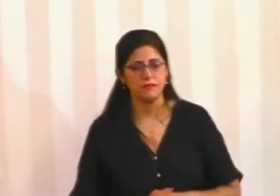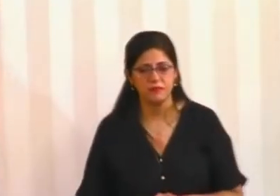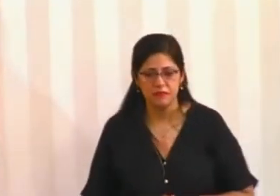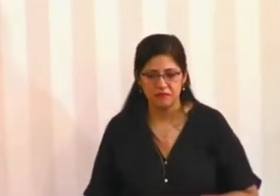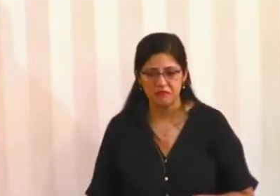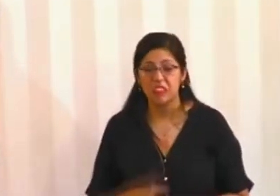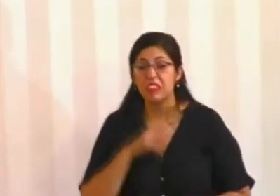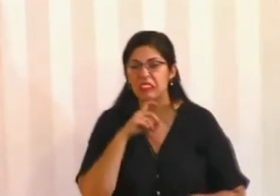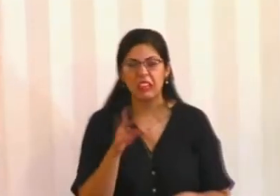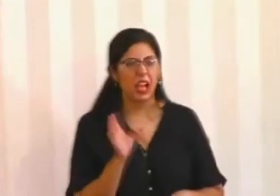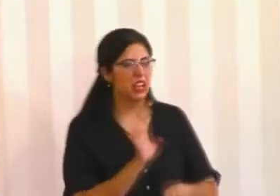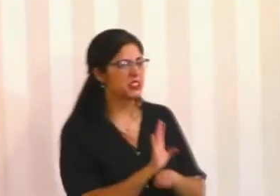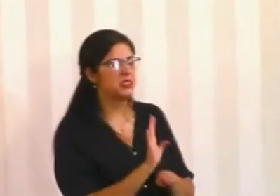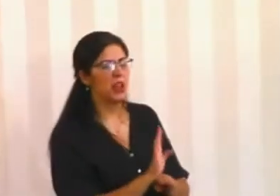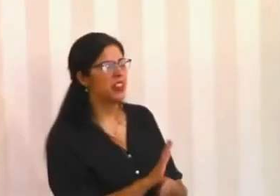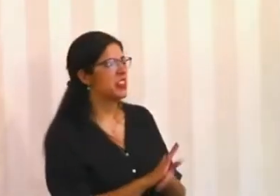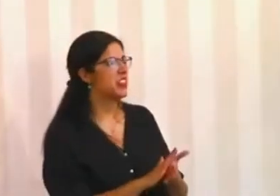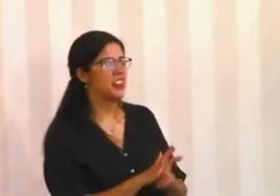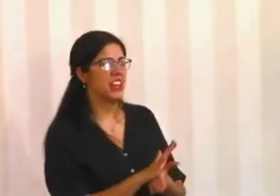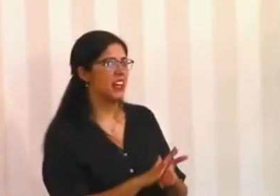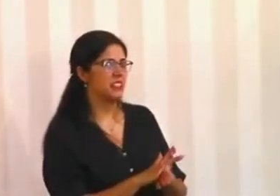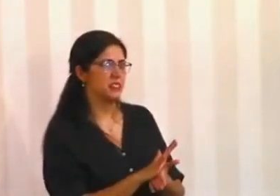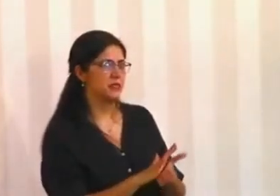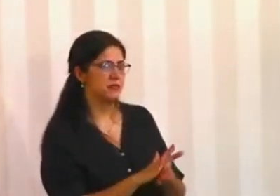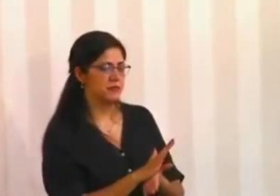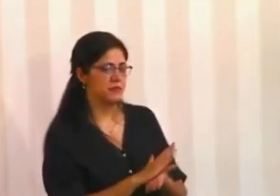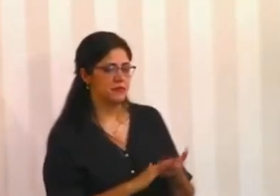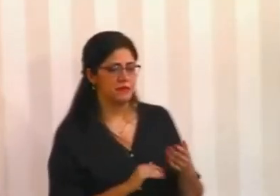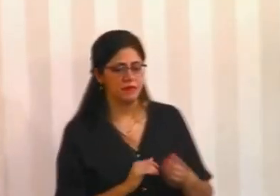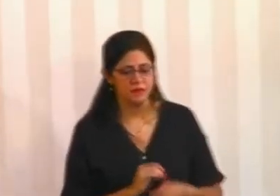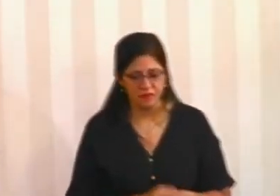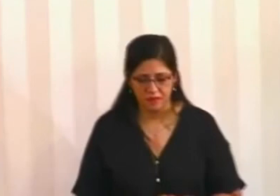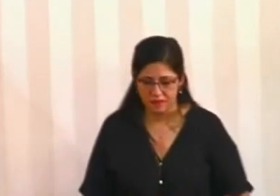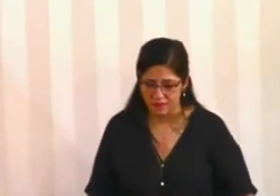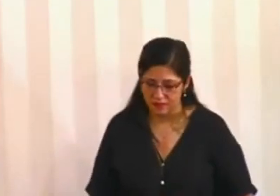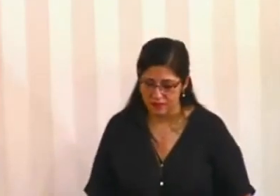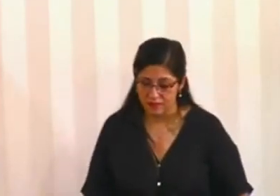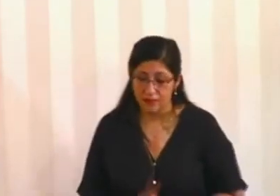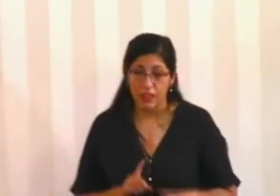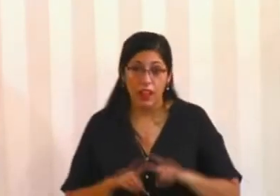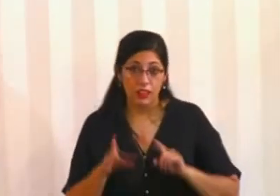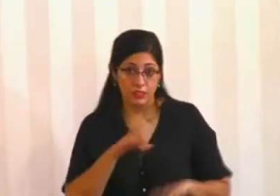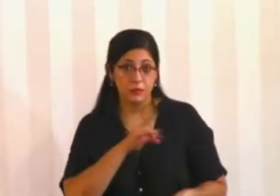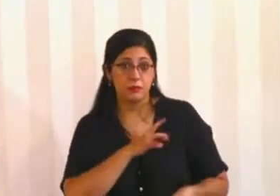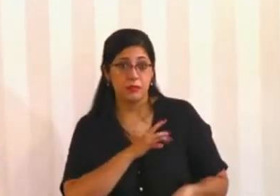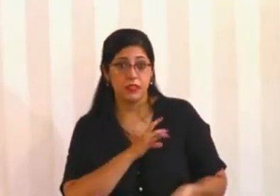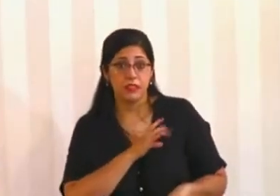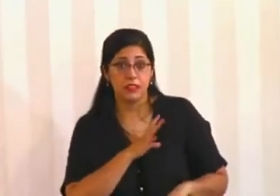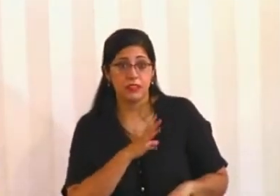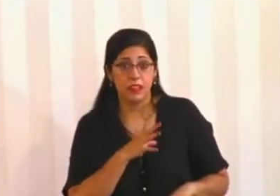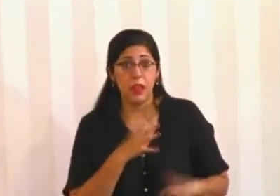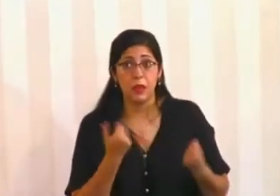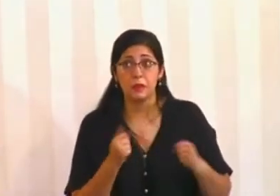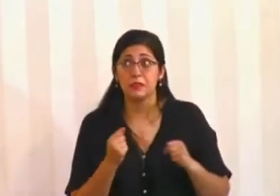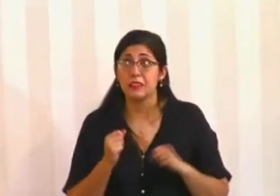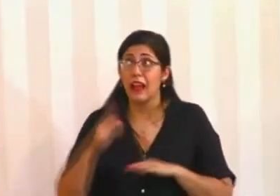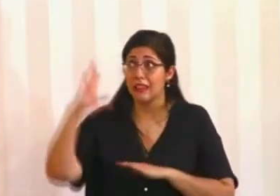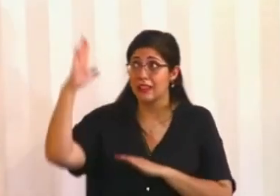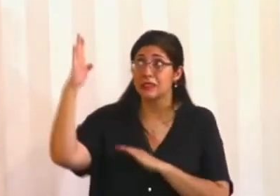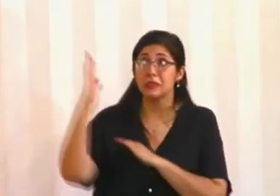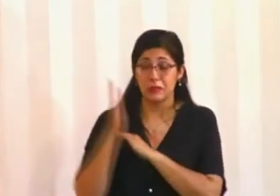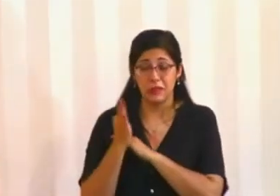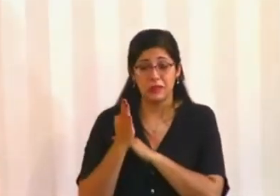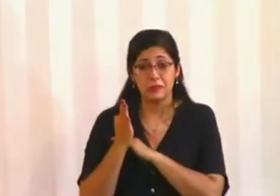falo, eu não sei dar primeiros socorros. Eu sei que a omissão de primeiros socorros é até crime, né? Mas eu morro de medo. Mas naquele dia eu tive que me socorrer. Deus me deu